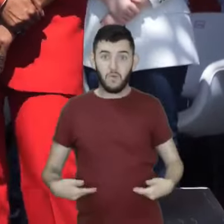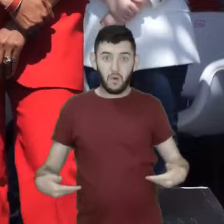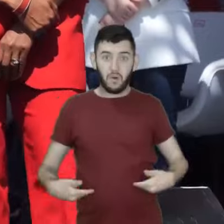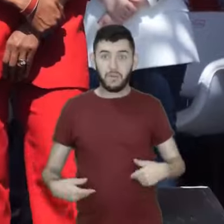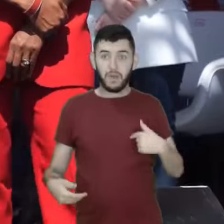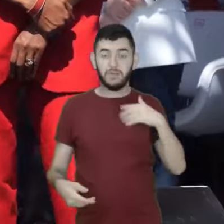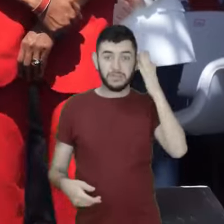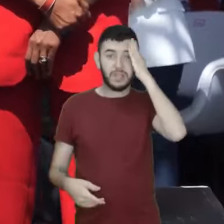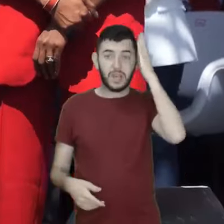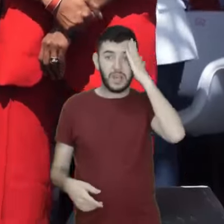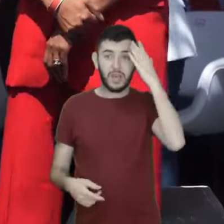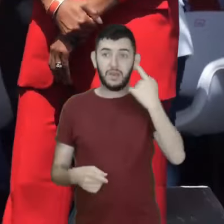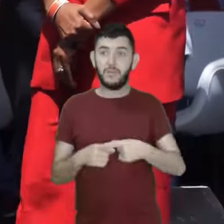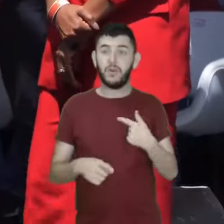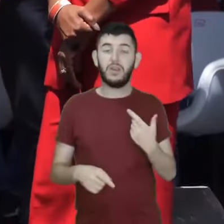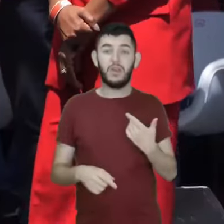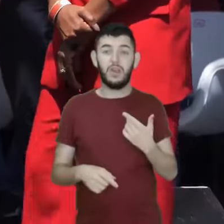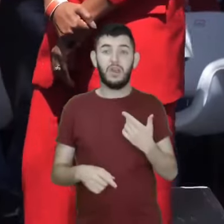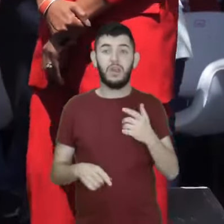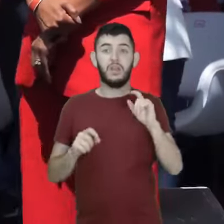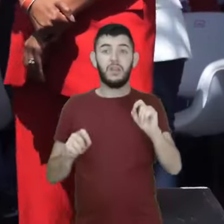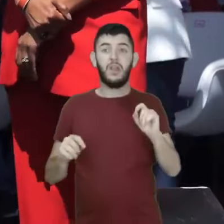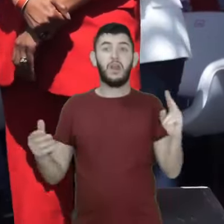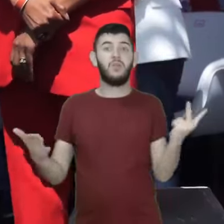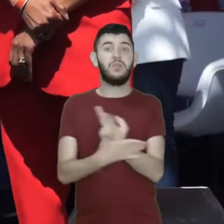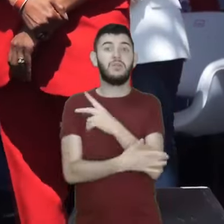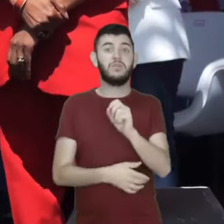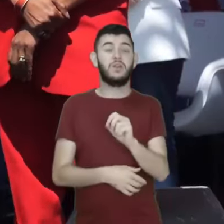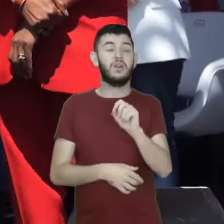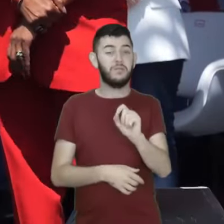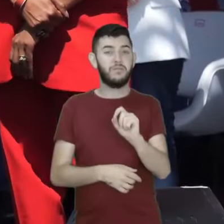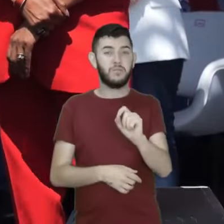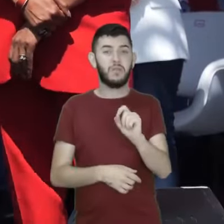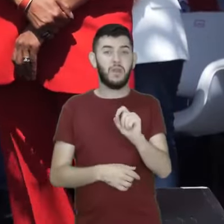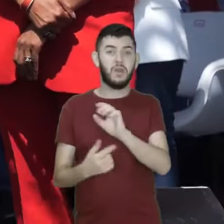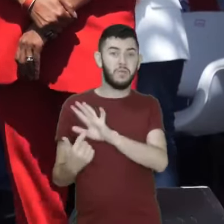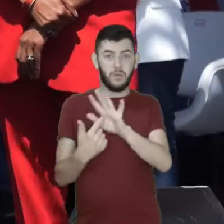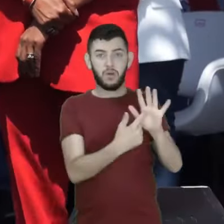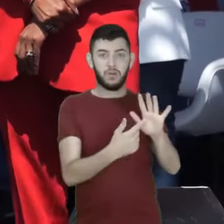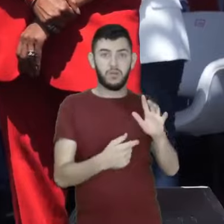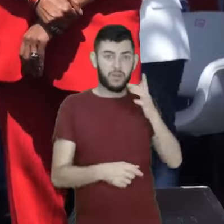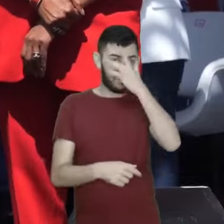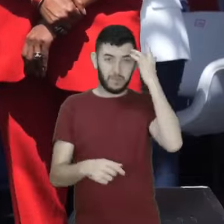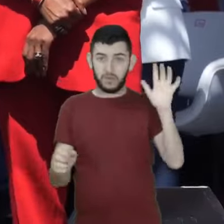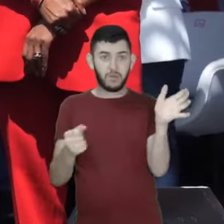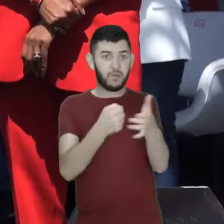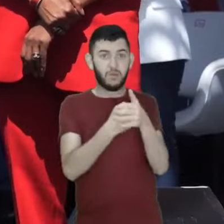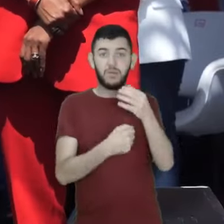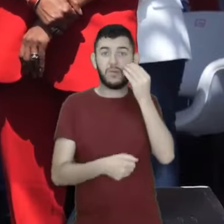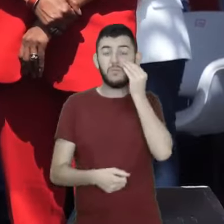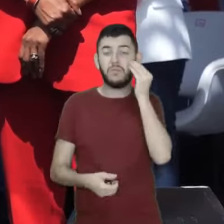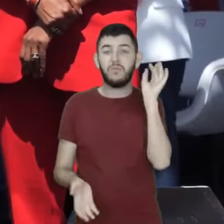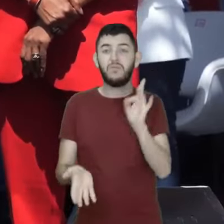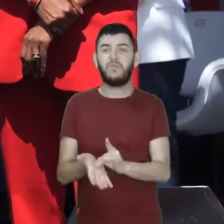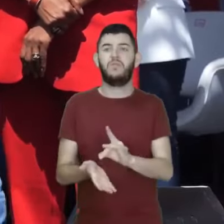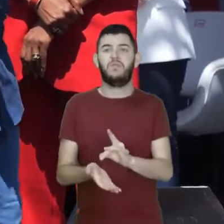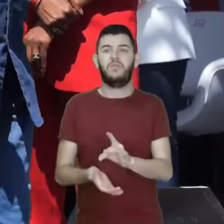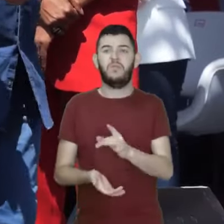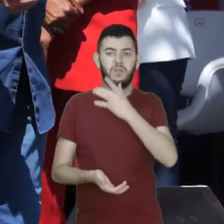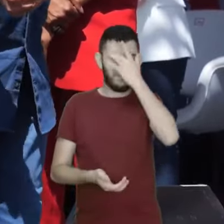do IBGE demonstra isso e as pessoas tentam esconder. As pessoas tentam esconder, não